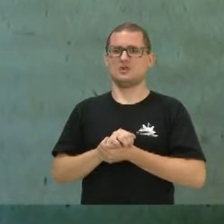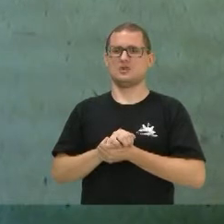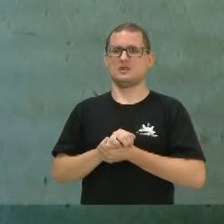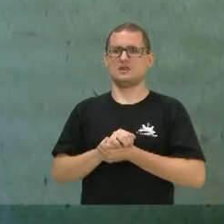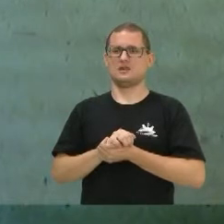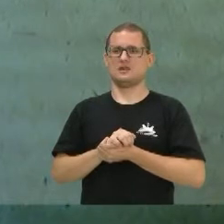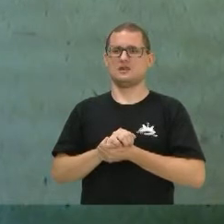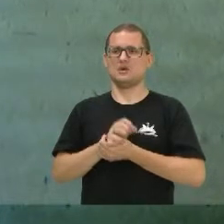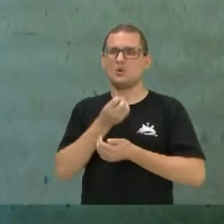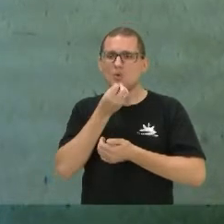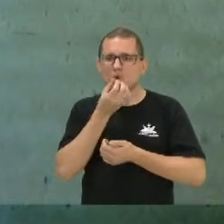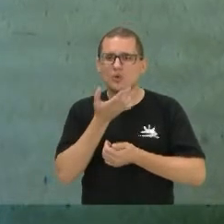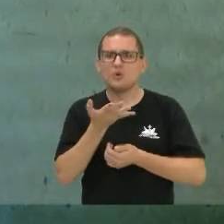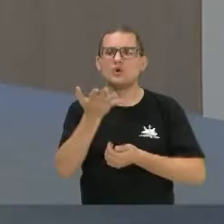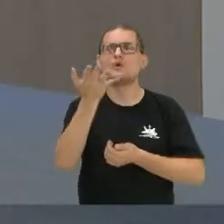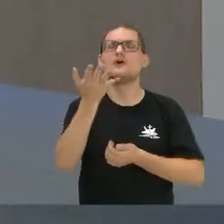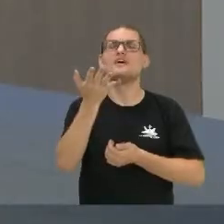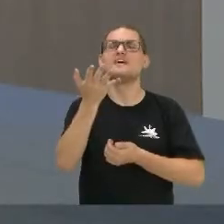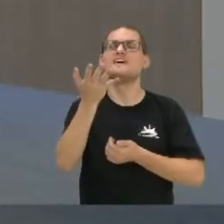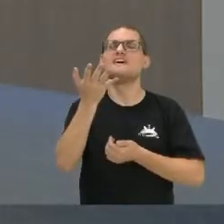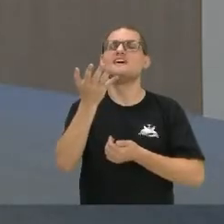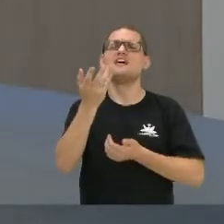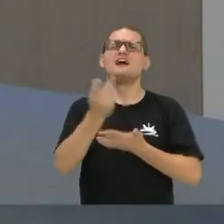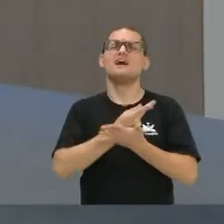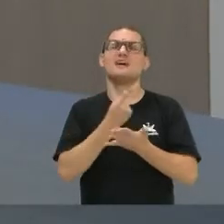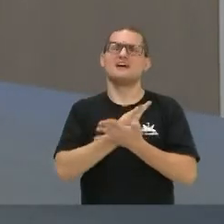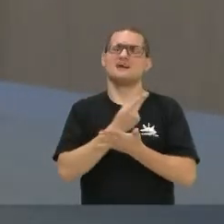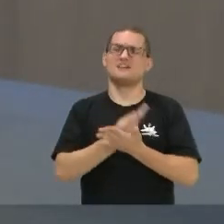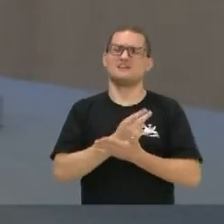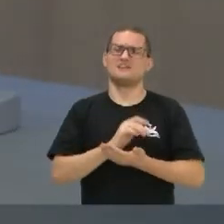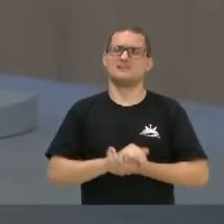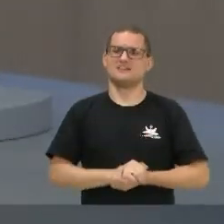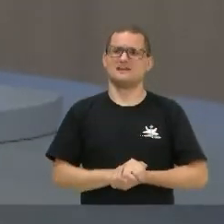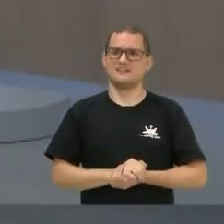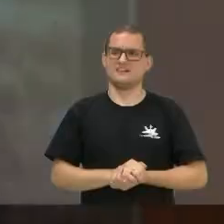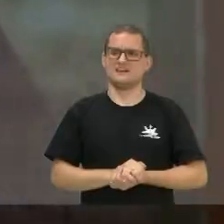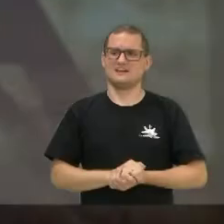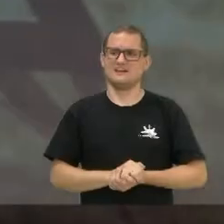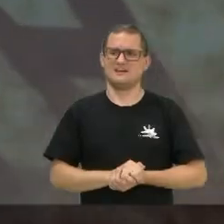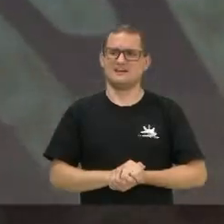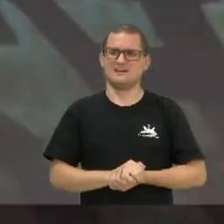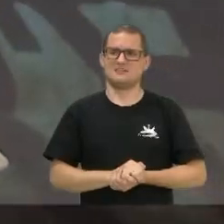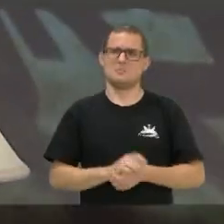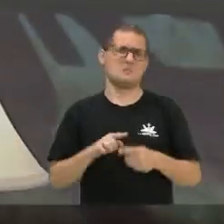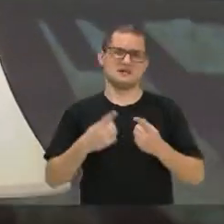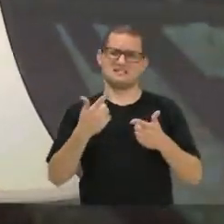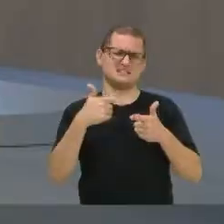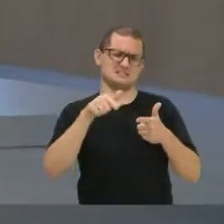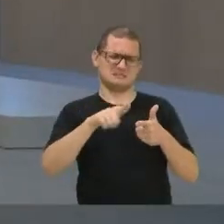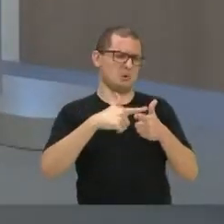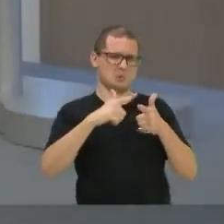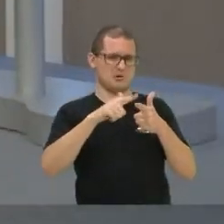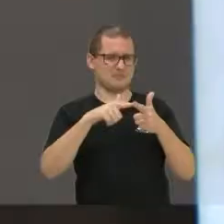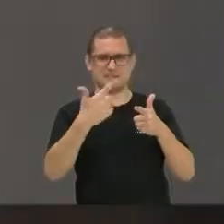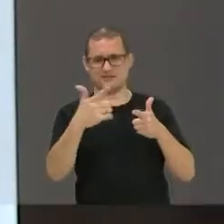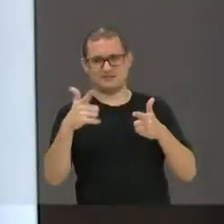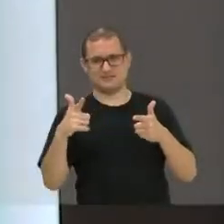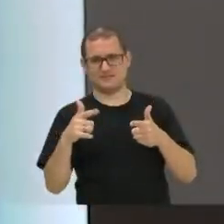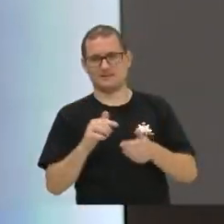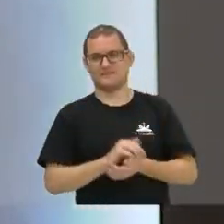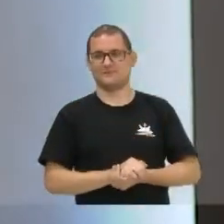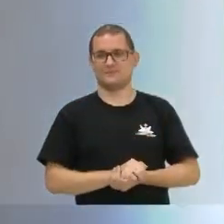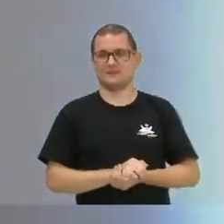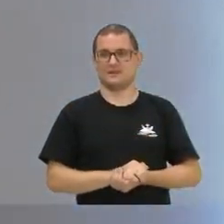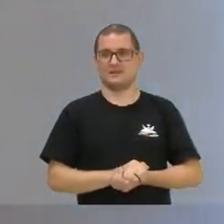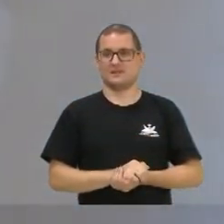de seus mas é deus e se fossem esses os problemas grande seria fácil também